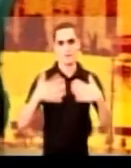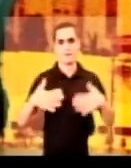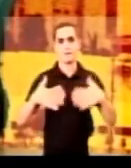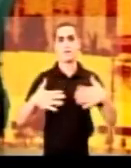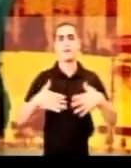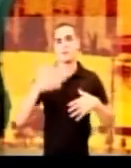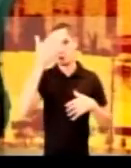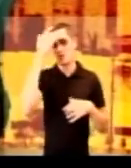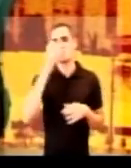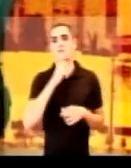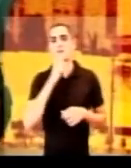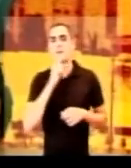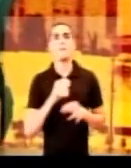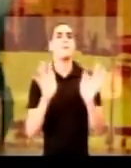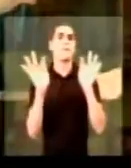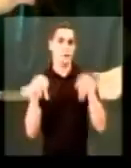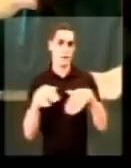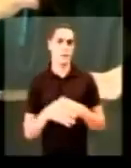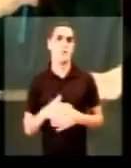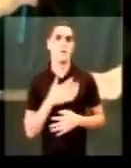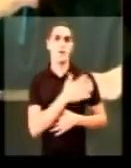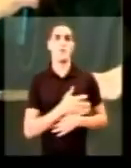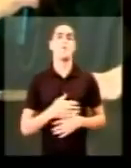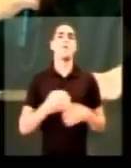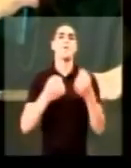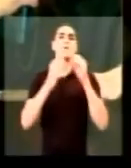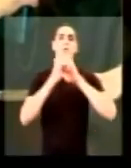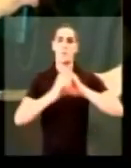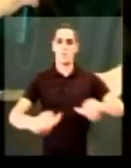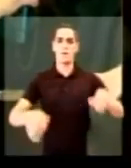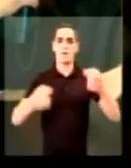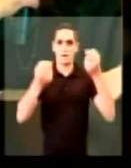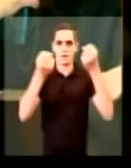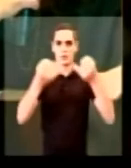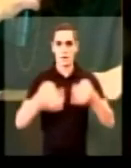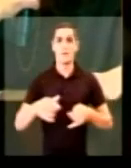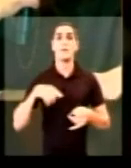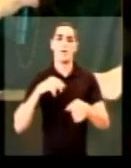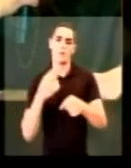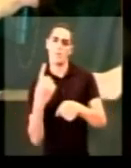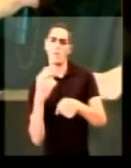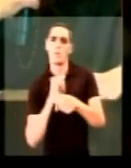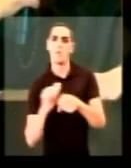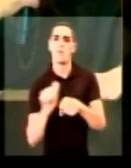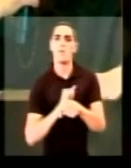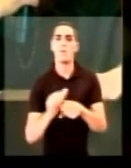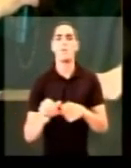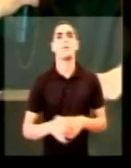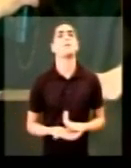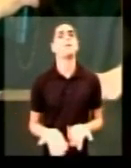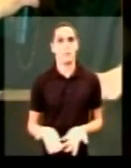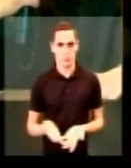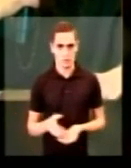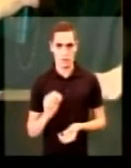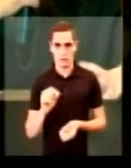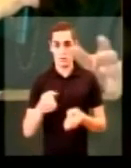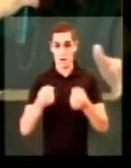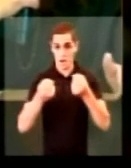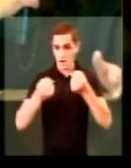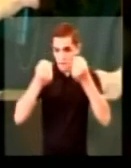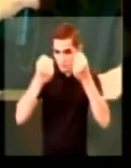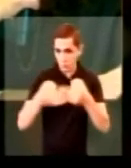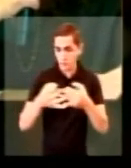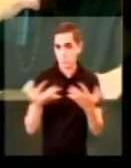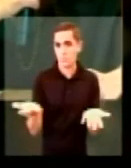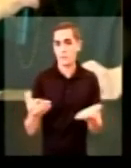passar? Finalizando, eu gostaria de falar que nós temos uma estratégia que é compatível com toda a população